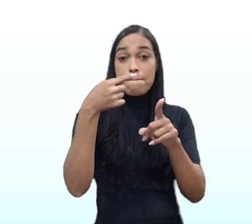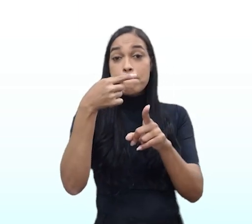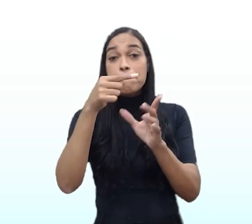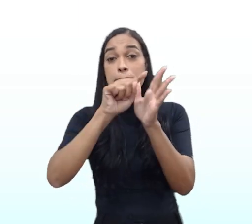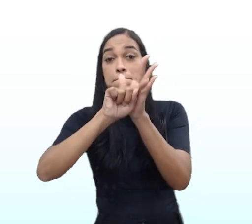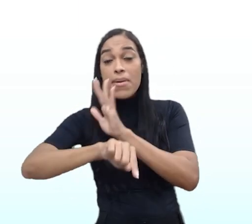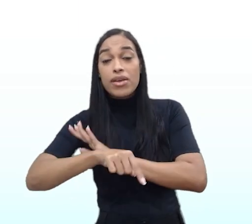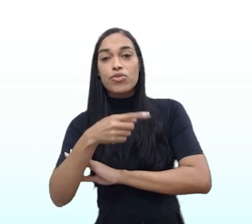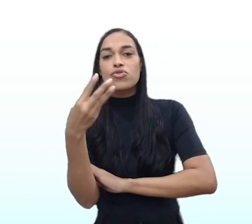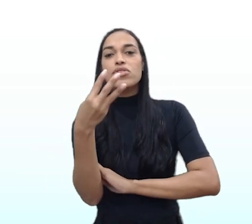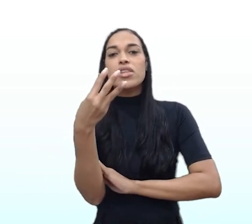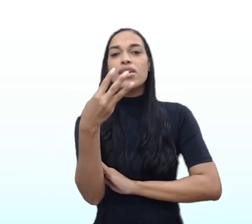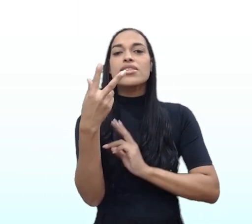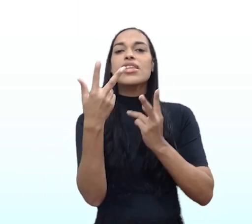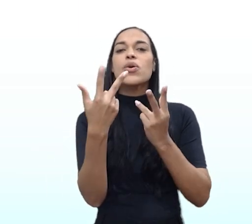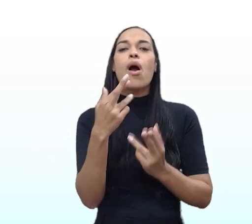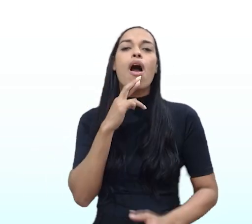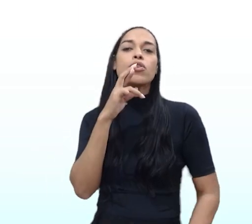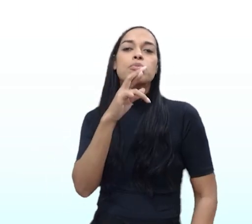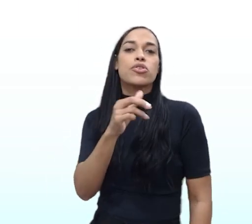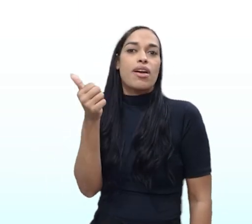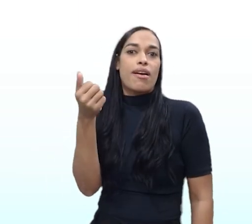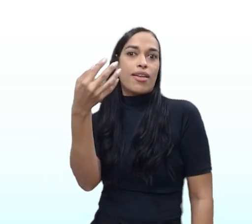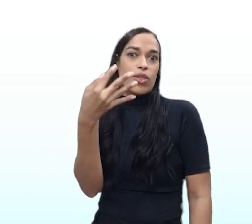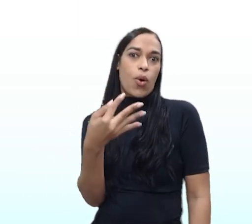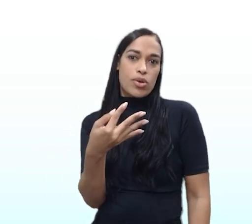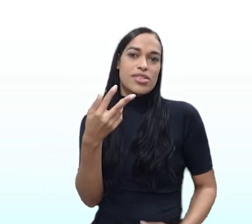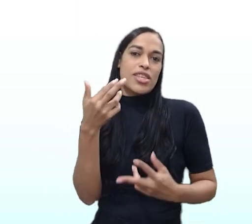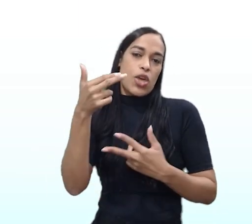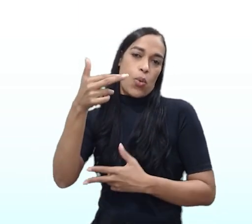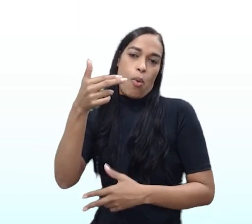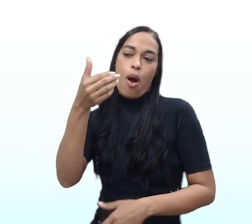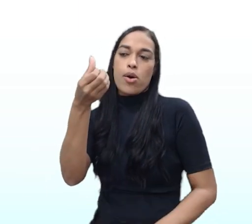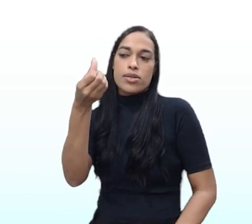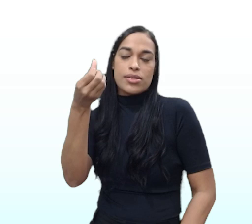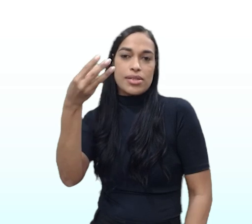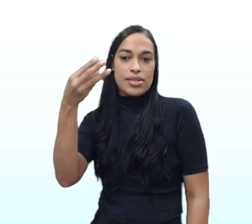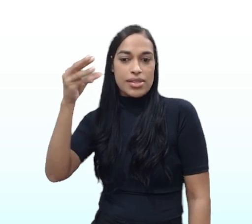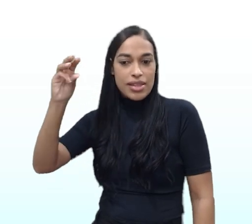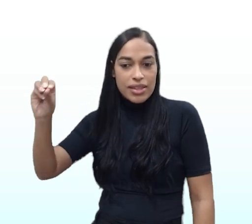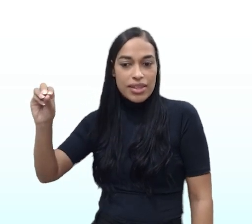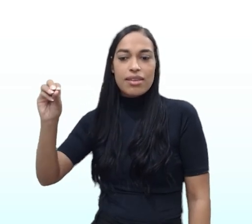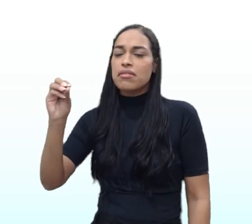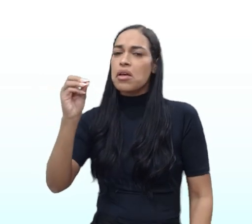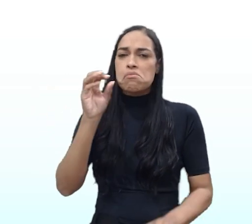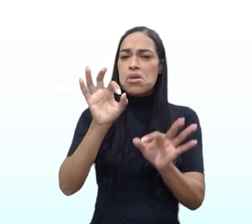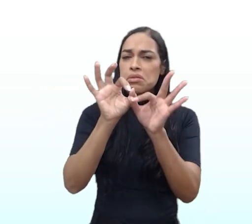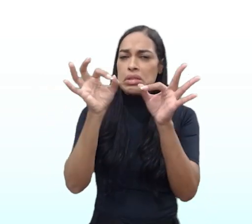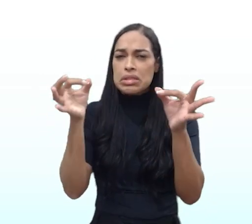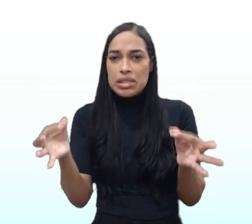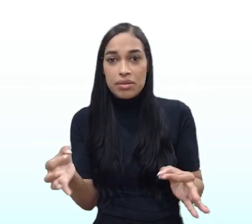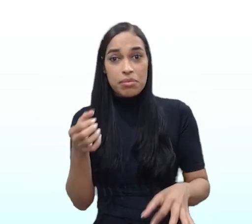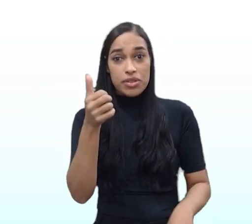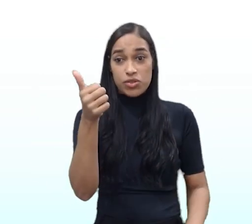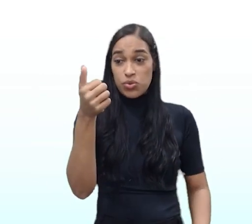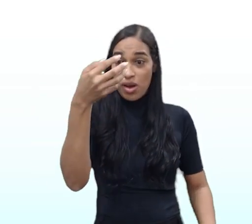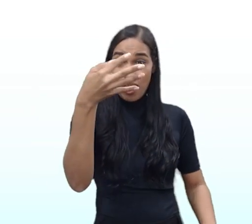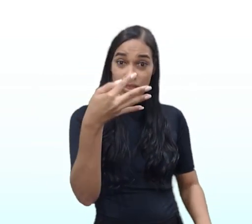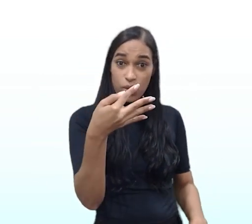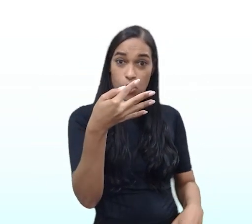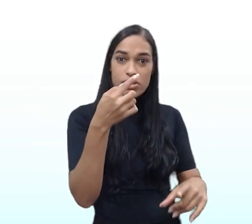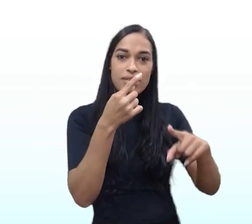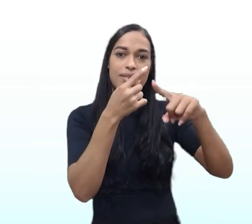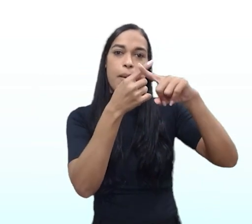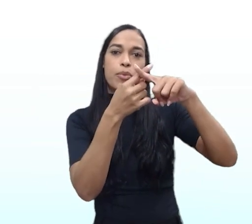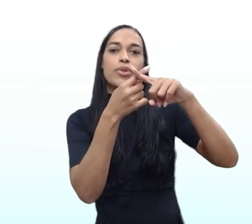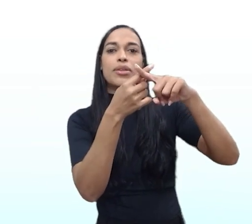menos 3x, eu vou ficar com 14x igual a 630. Mais uma vez, ó, só operação básica. O 14